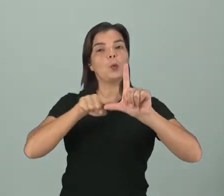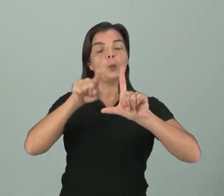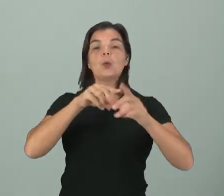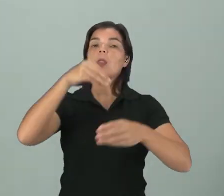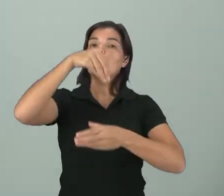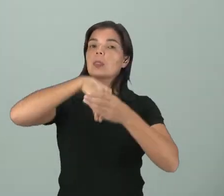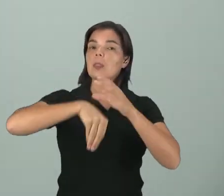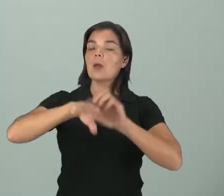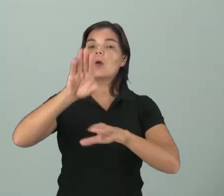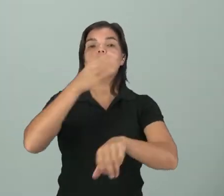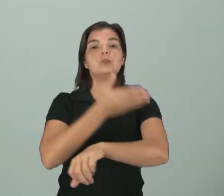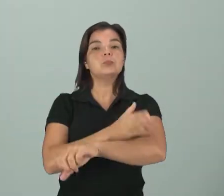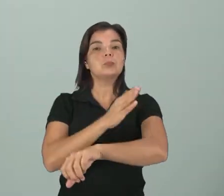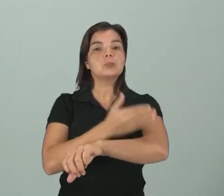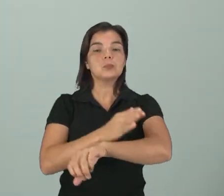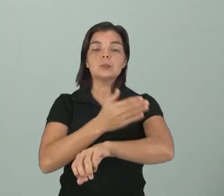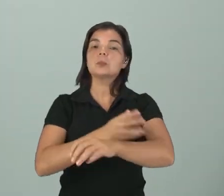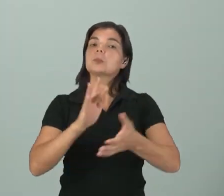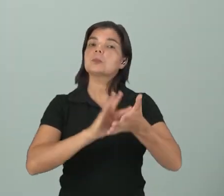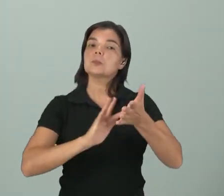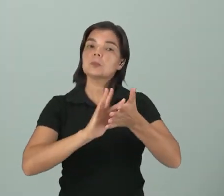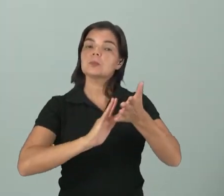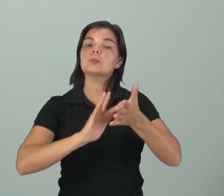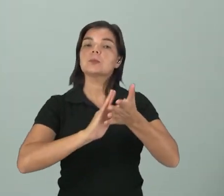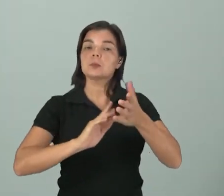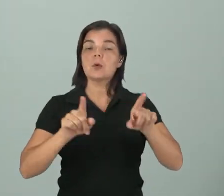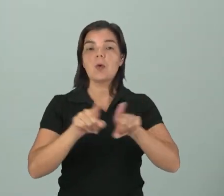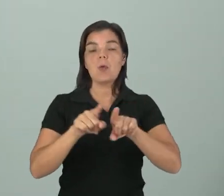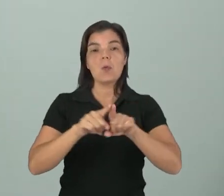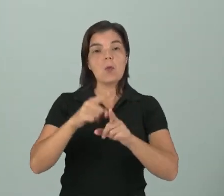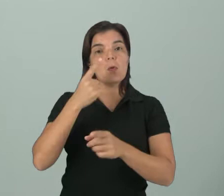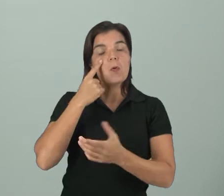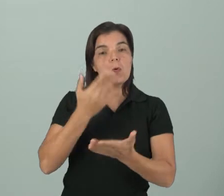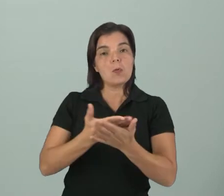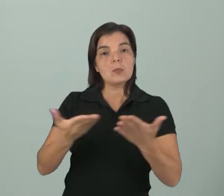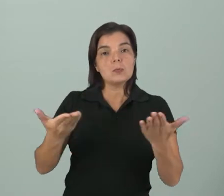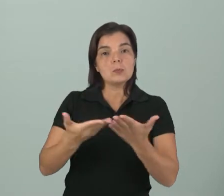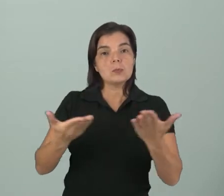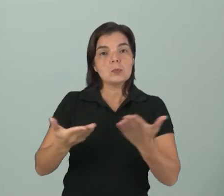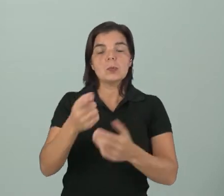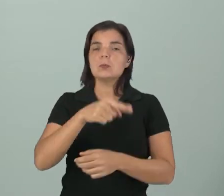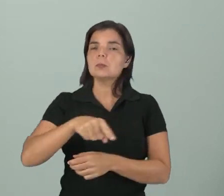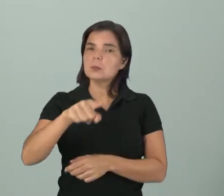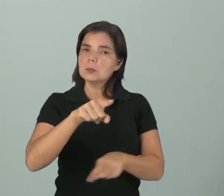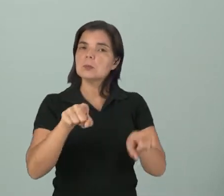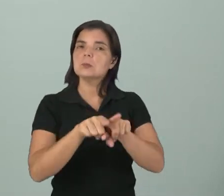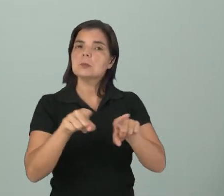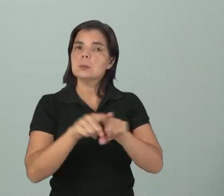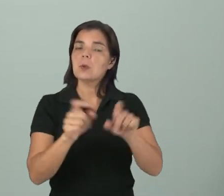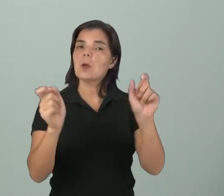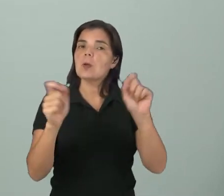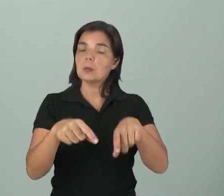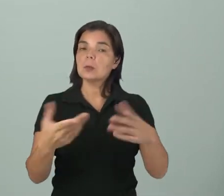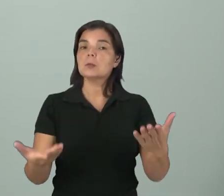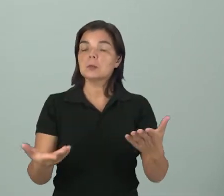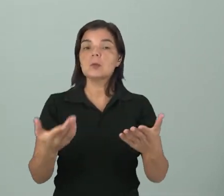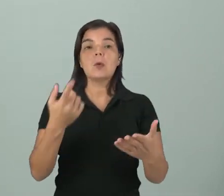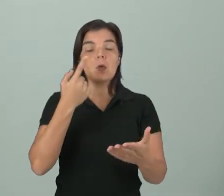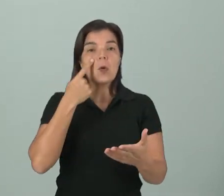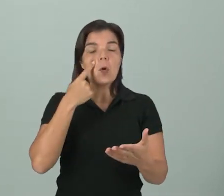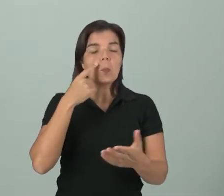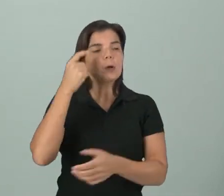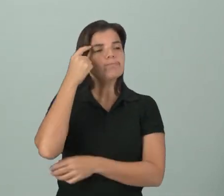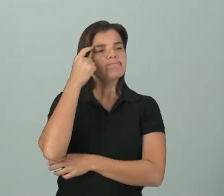temos dentro dessa cultura digital. E aí, gente, por meio da nossa aula de hoje, você também você pode fazer